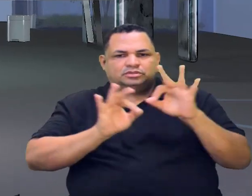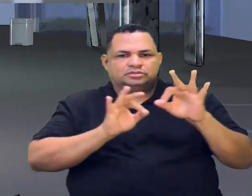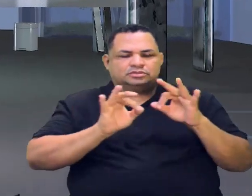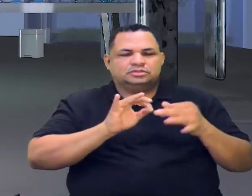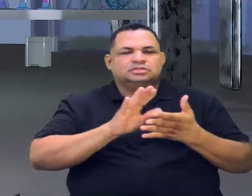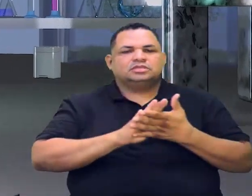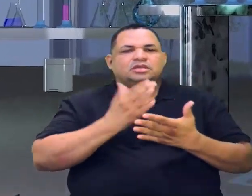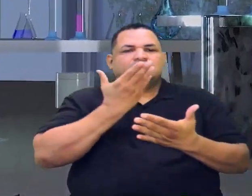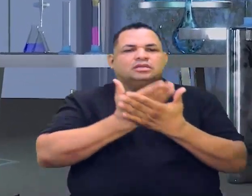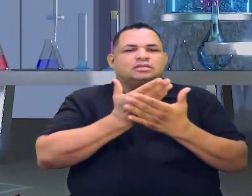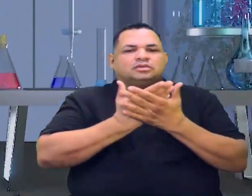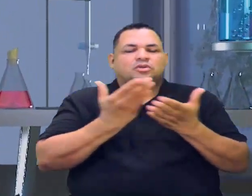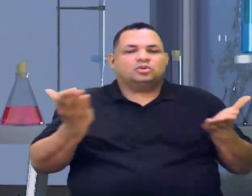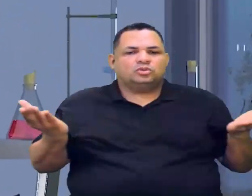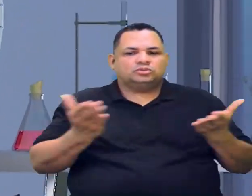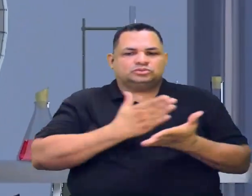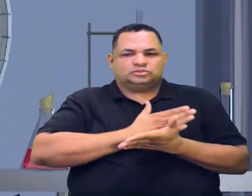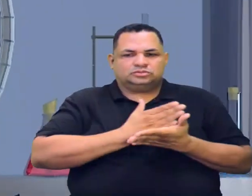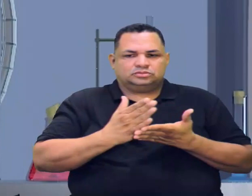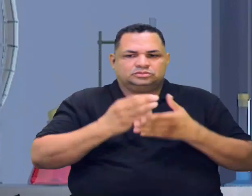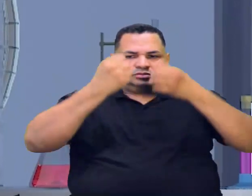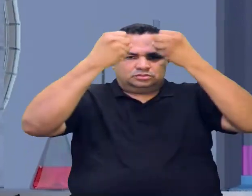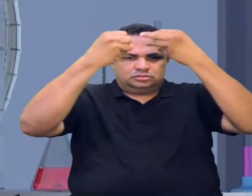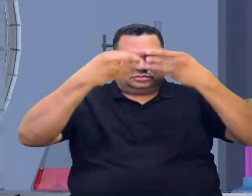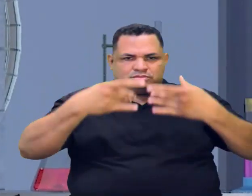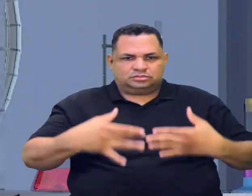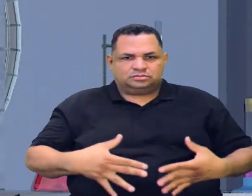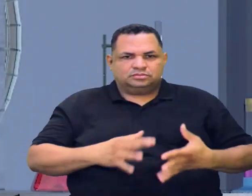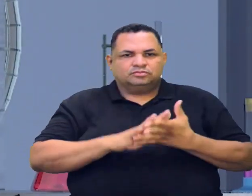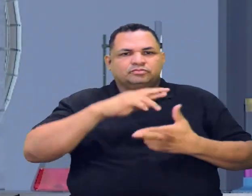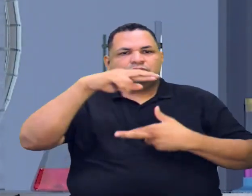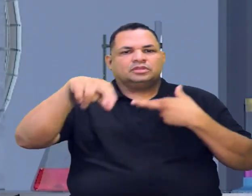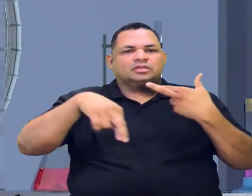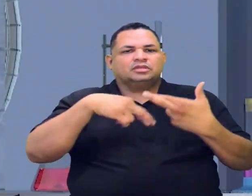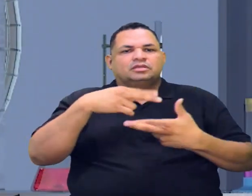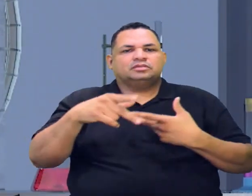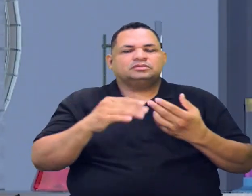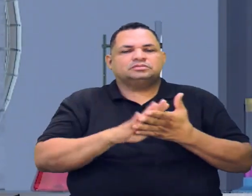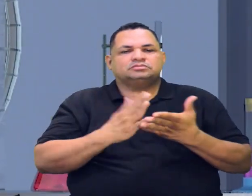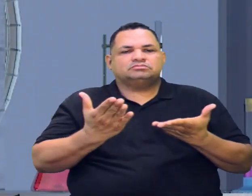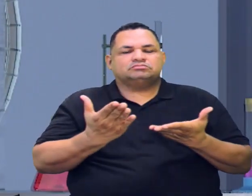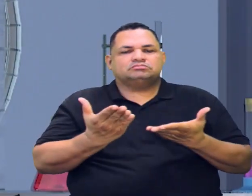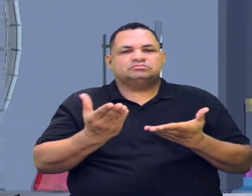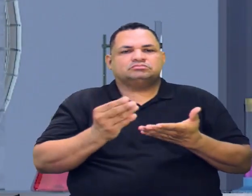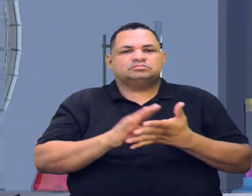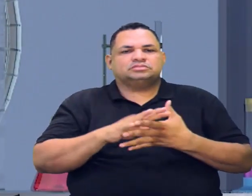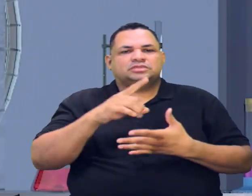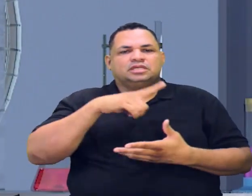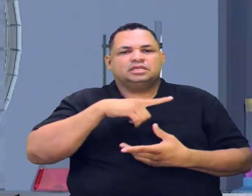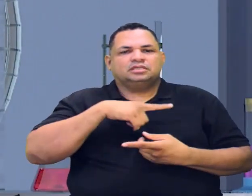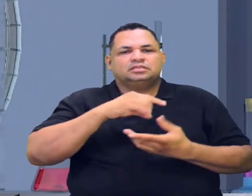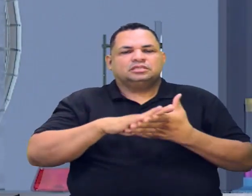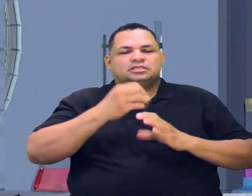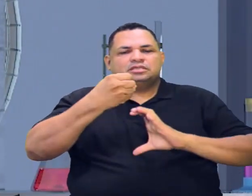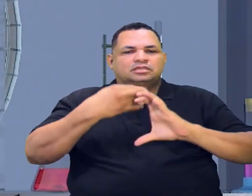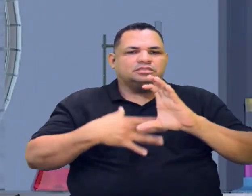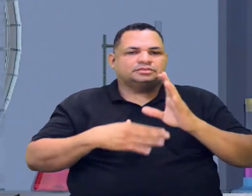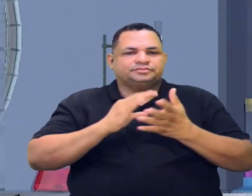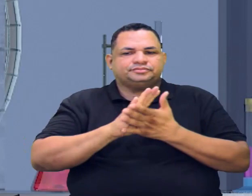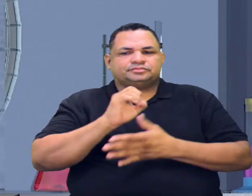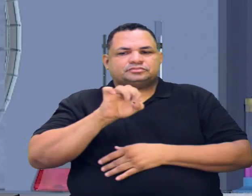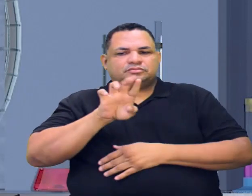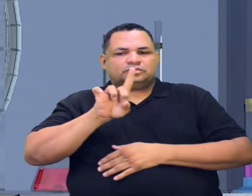e hoje nós vamos começar a tratar de reações que vão estar envolvendo aquelas funções orgânicas